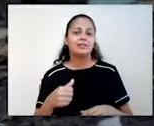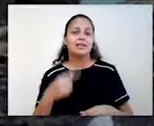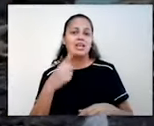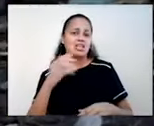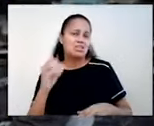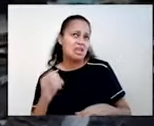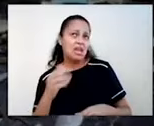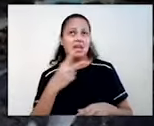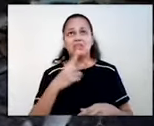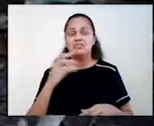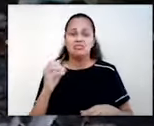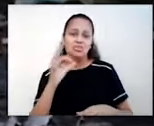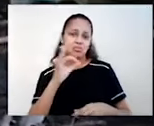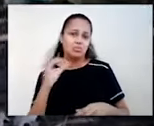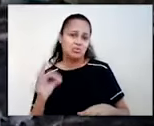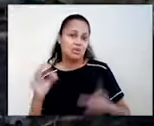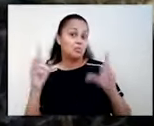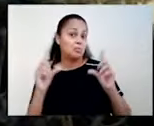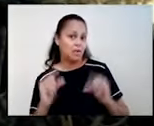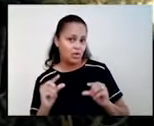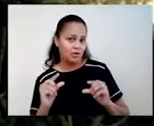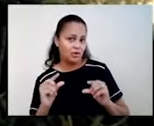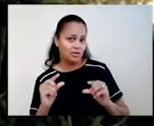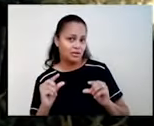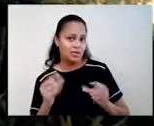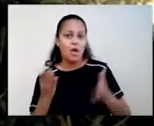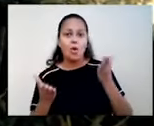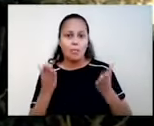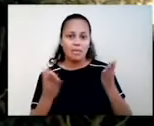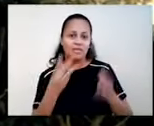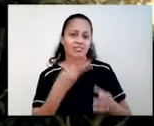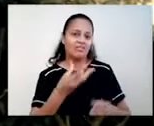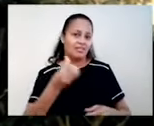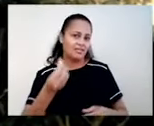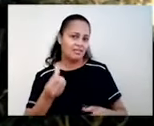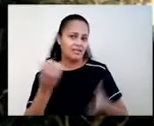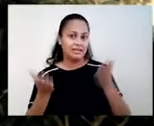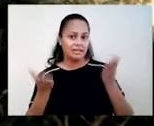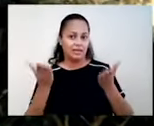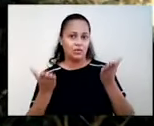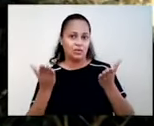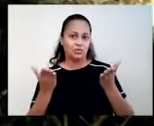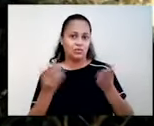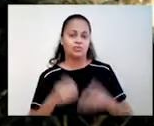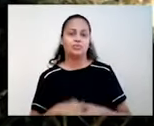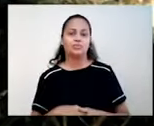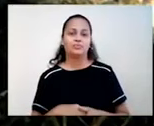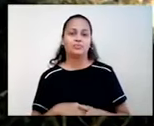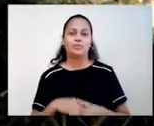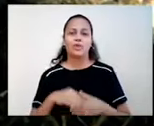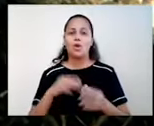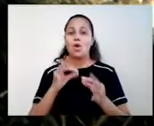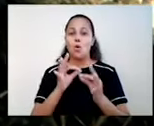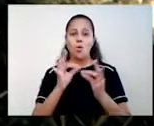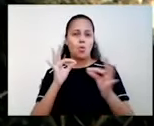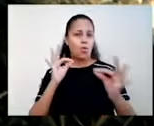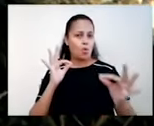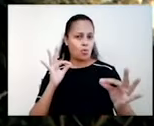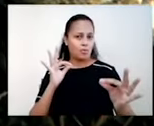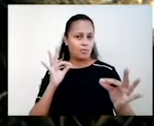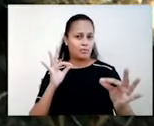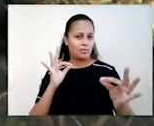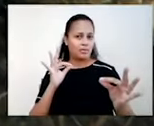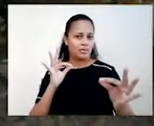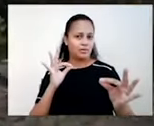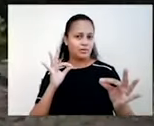10 a 20% menores que os machos. As menores pesam próximo de 36 quilos. O comprimento